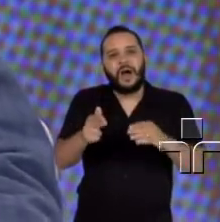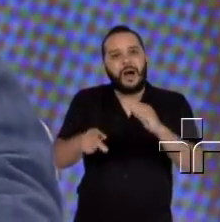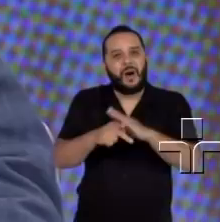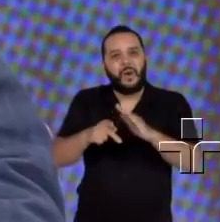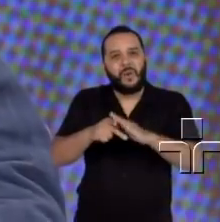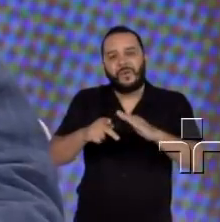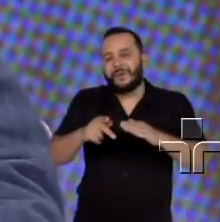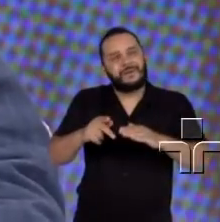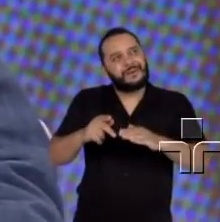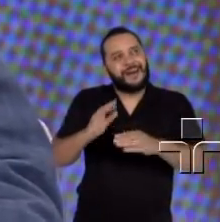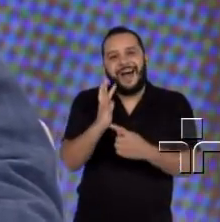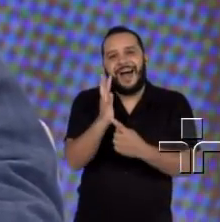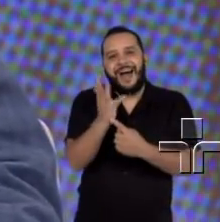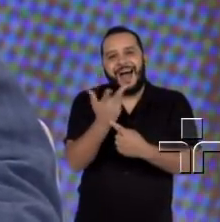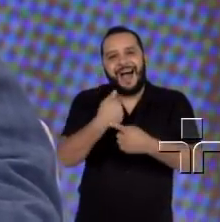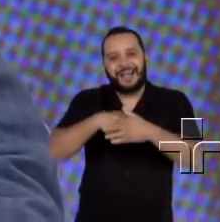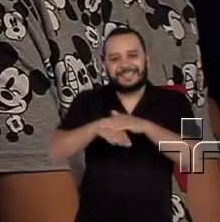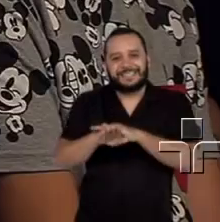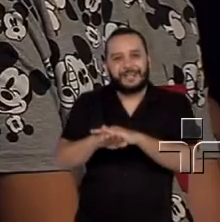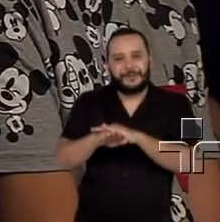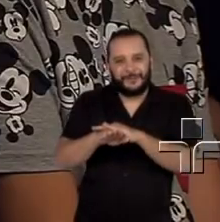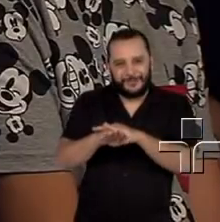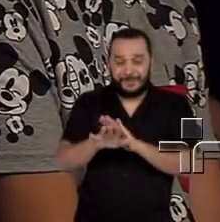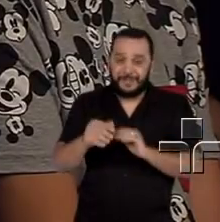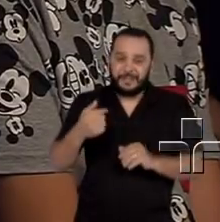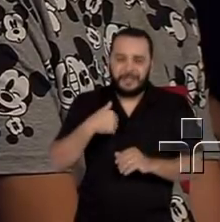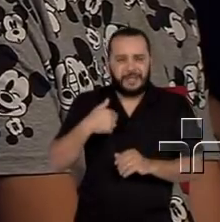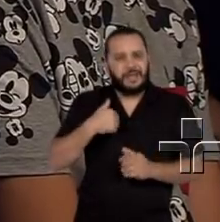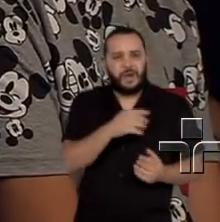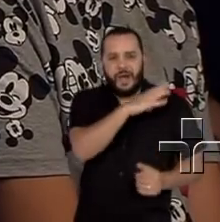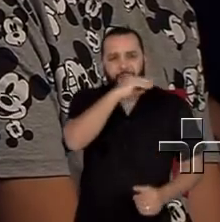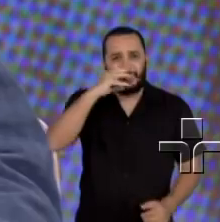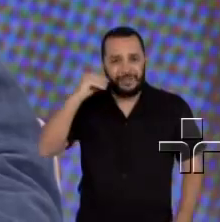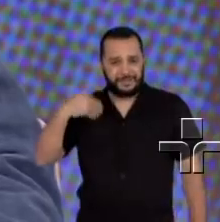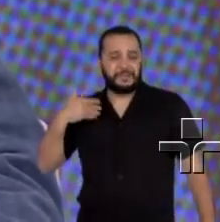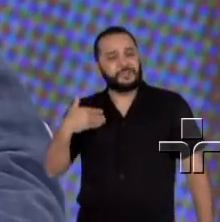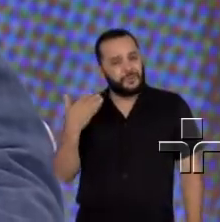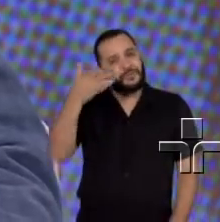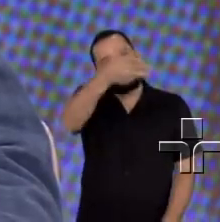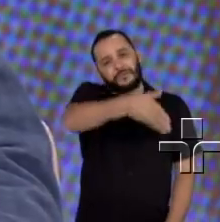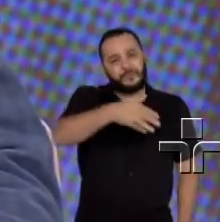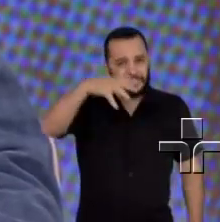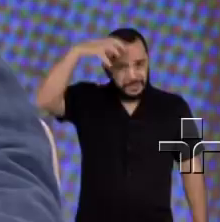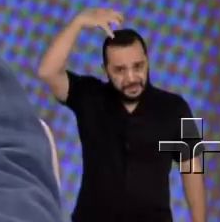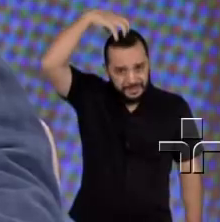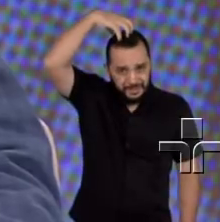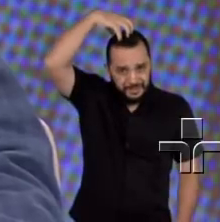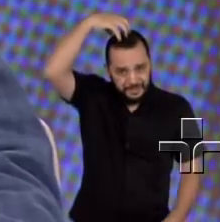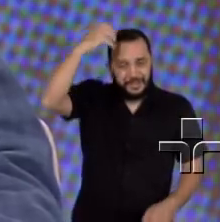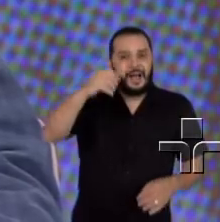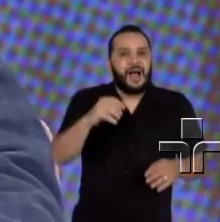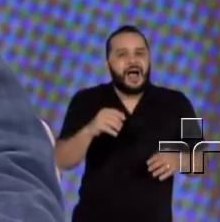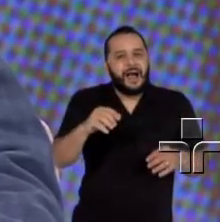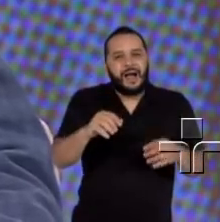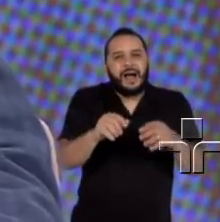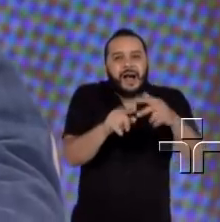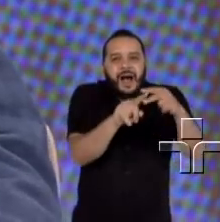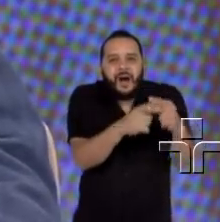Eu fui adolescente, eu fui para São João del Rei aprender restauração de altar,